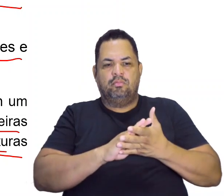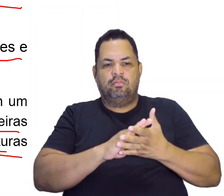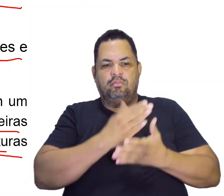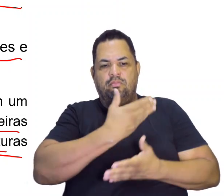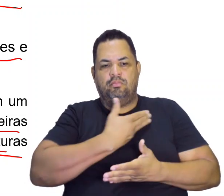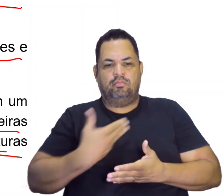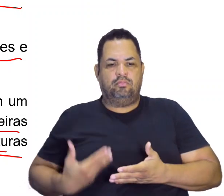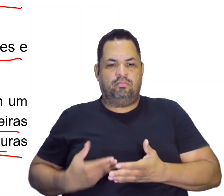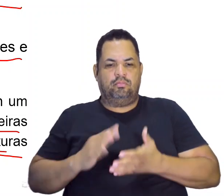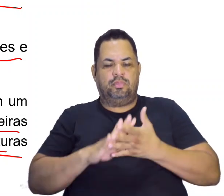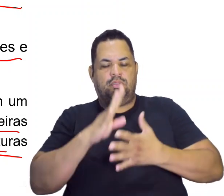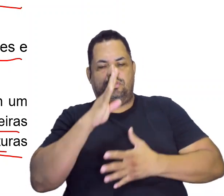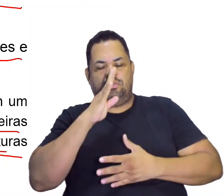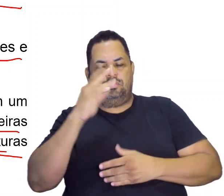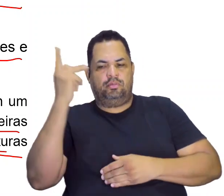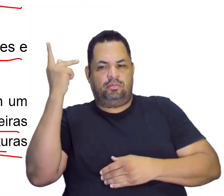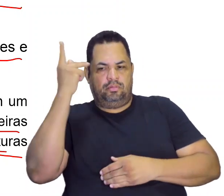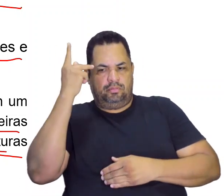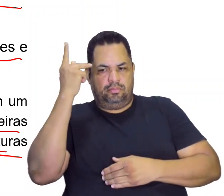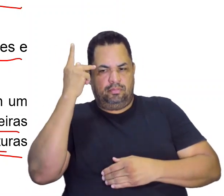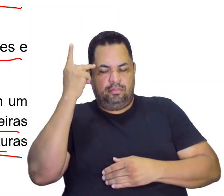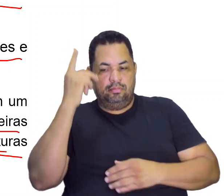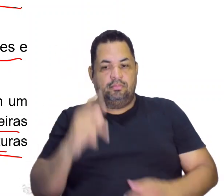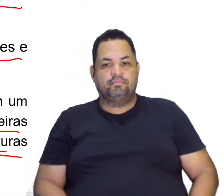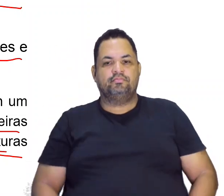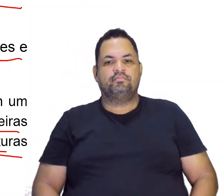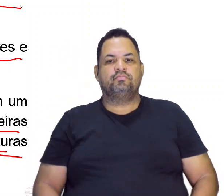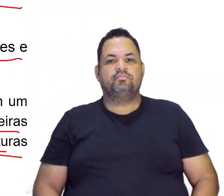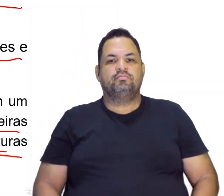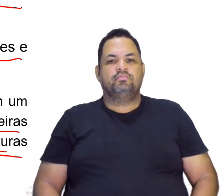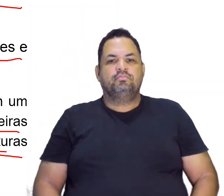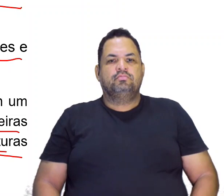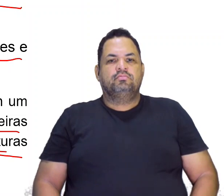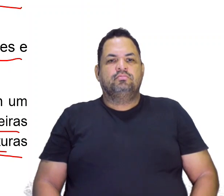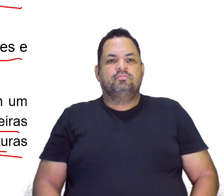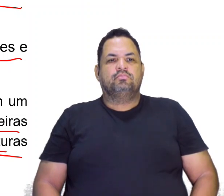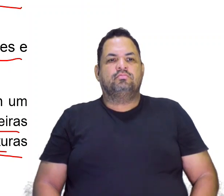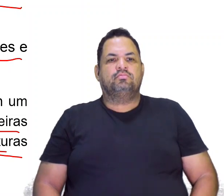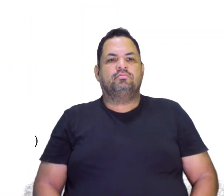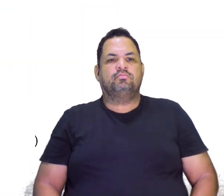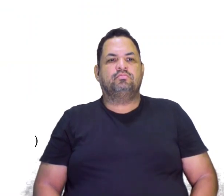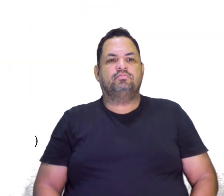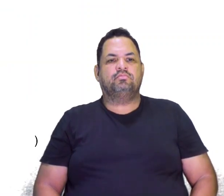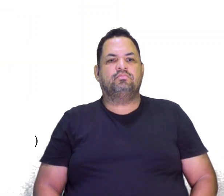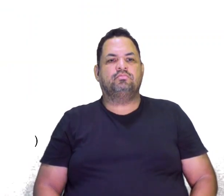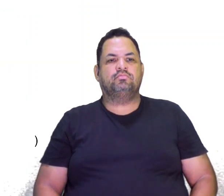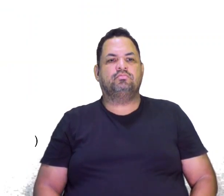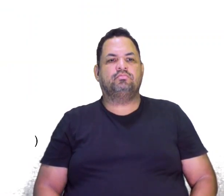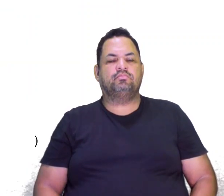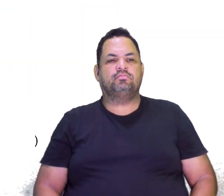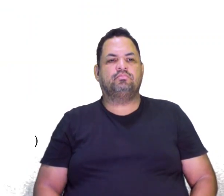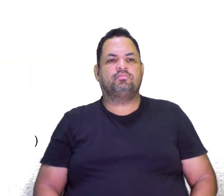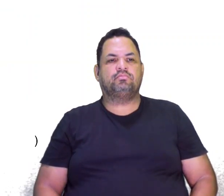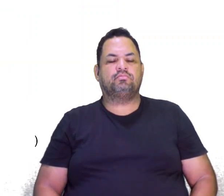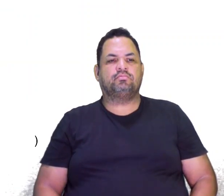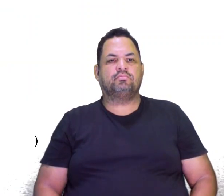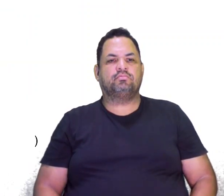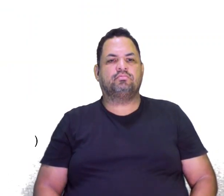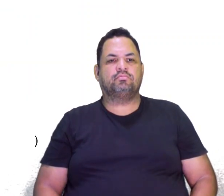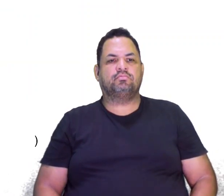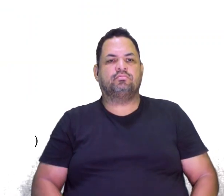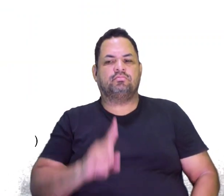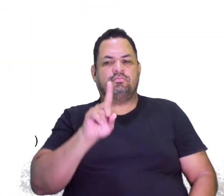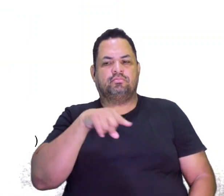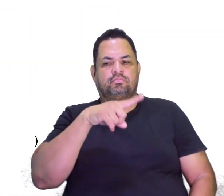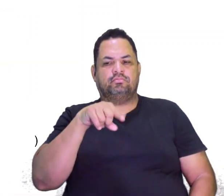esculturas públicas mais admiradas em São Paulo. Então, nós vamos